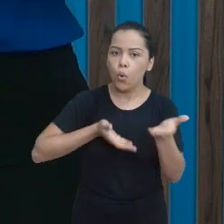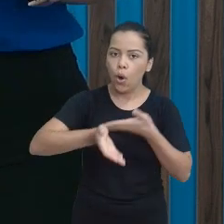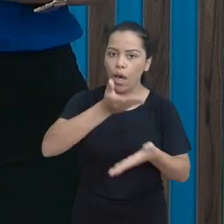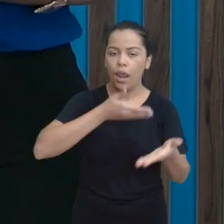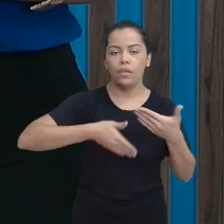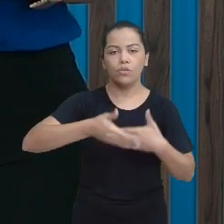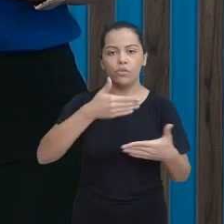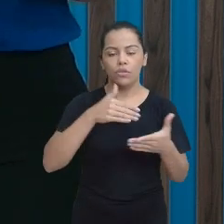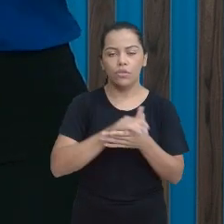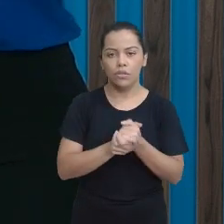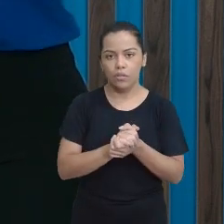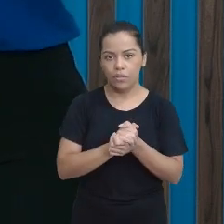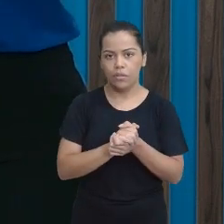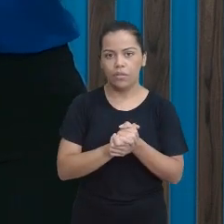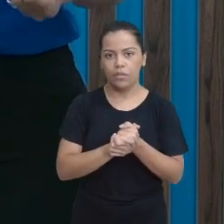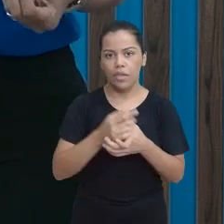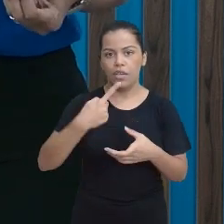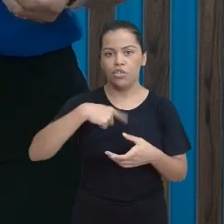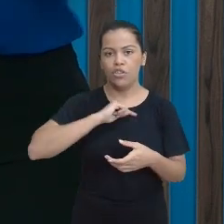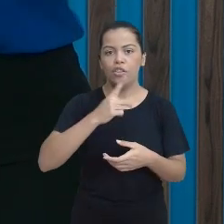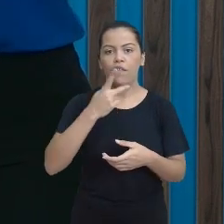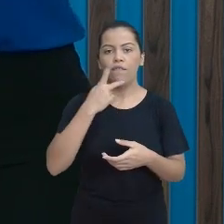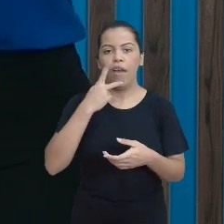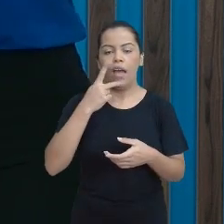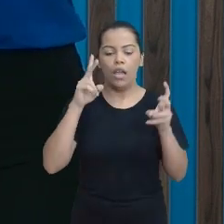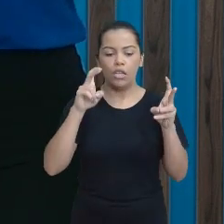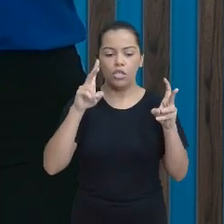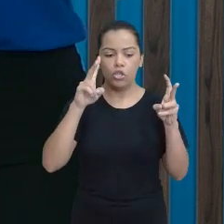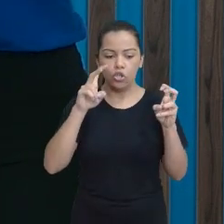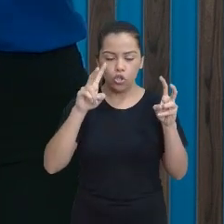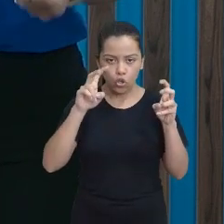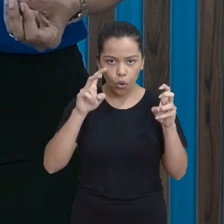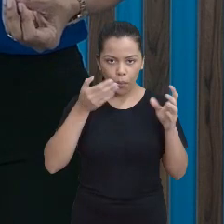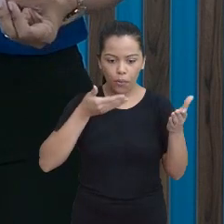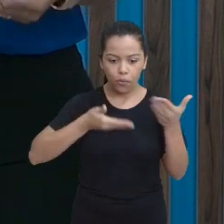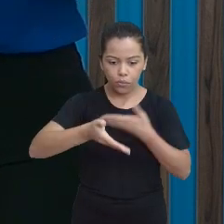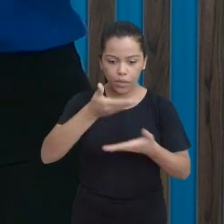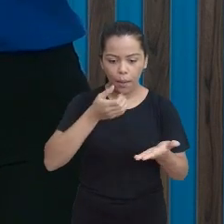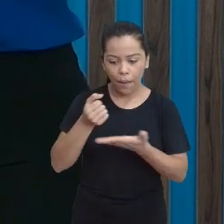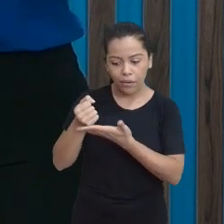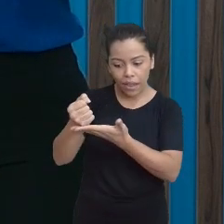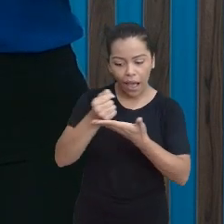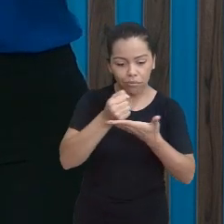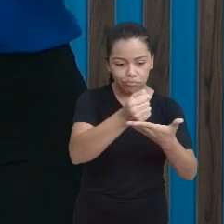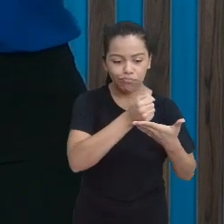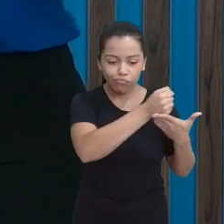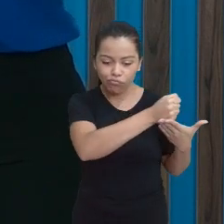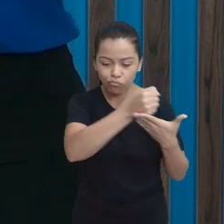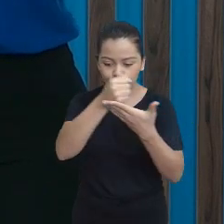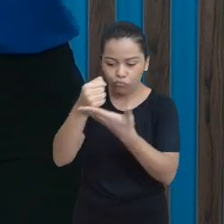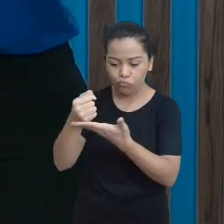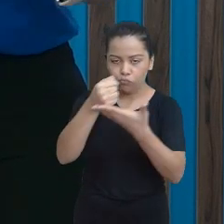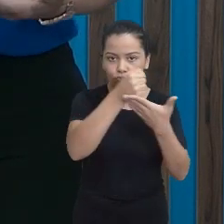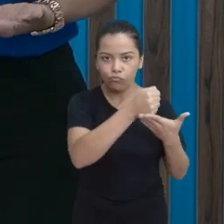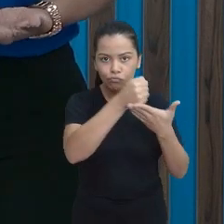a gente fala de um trabalho parceiro, de um trabalho cooperativo, que propicia